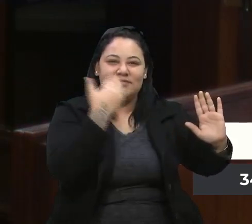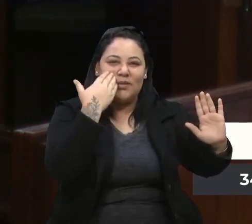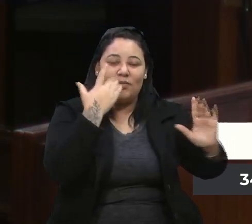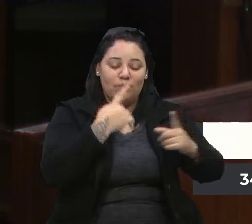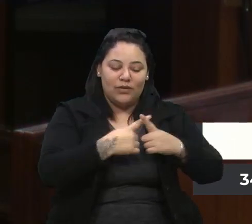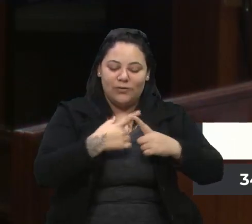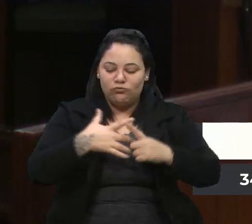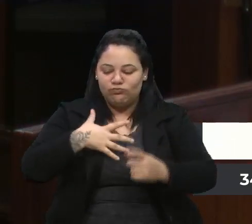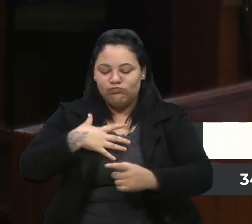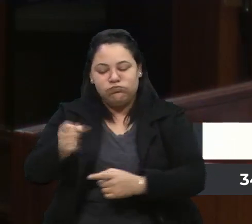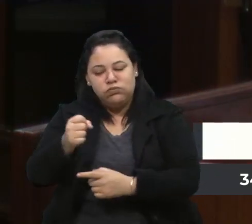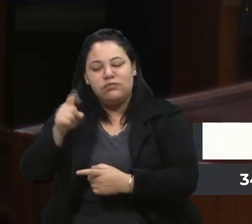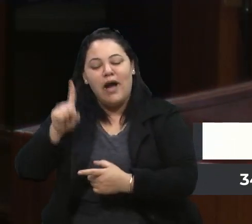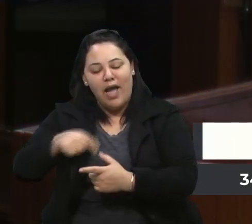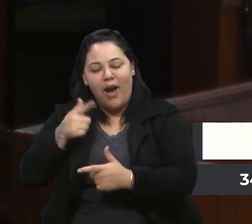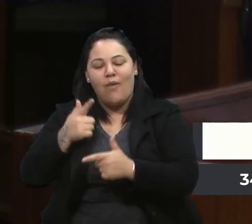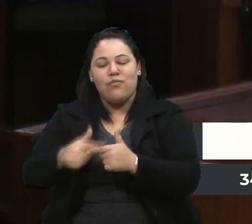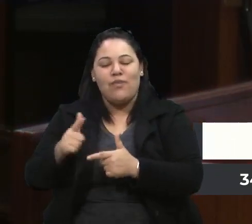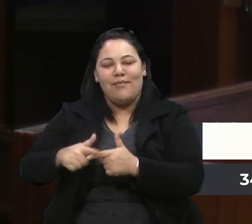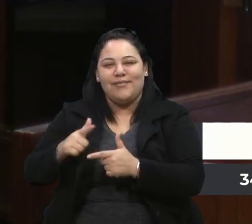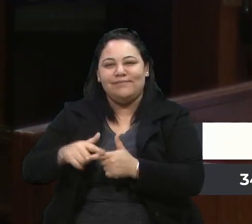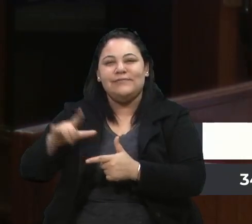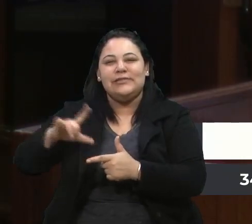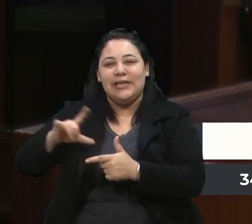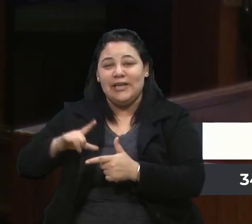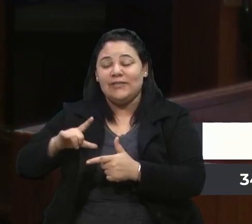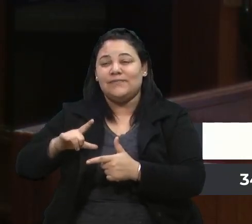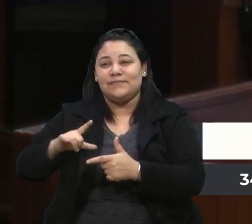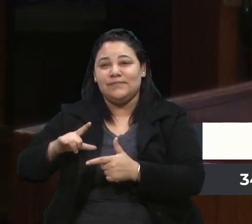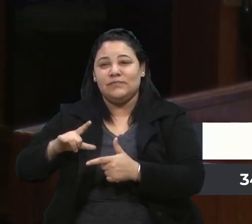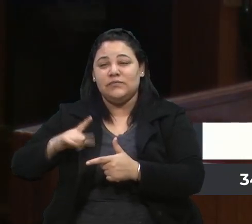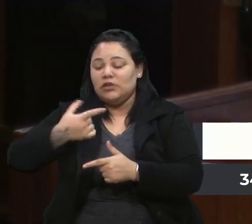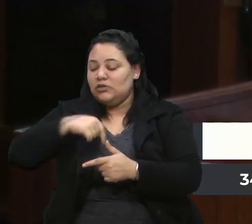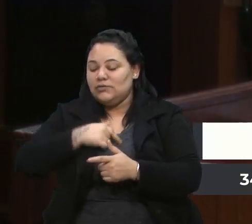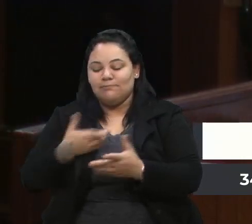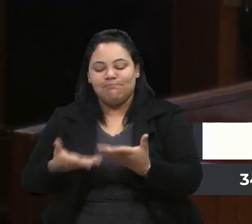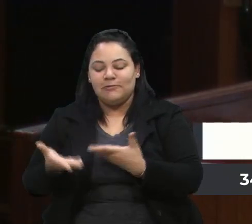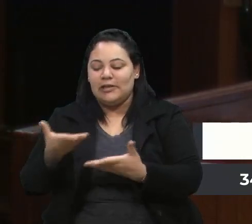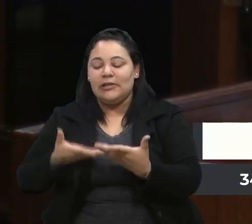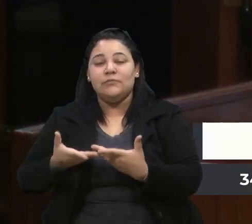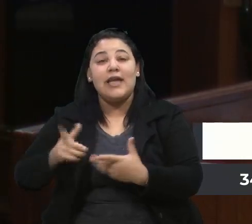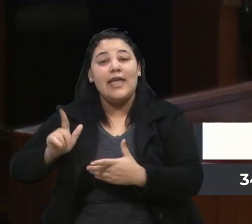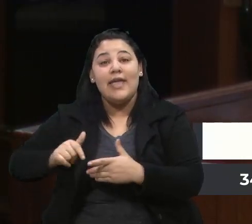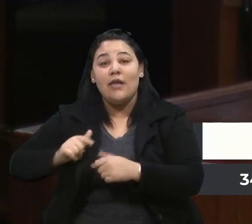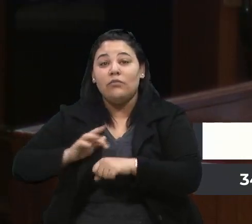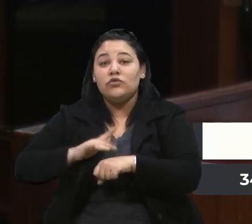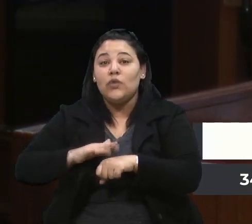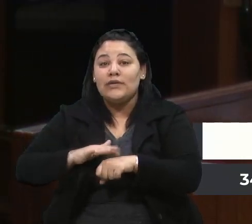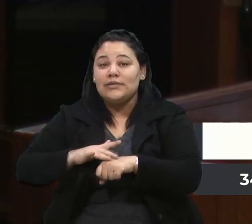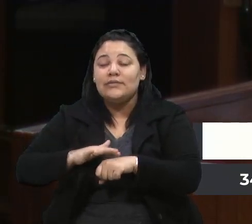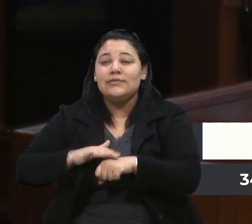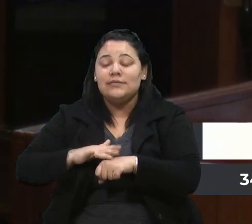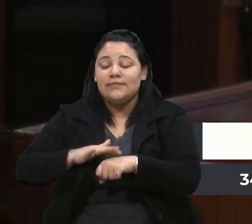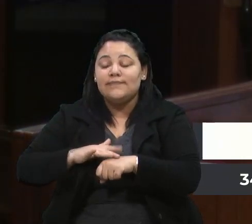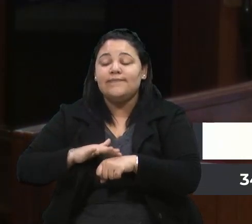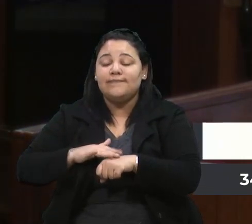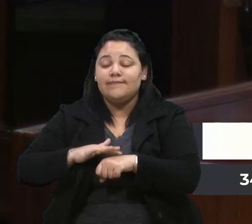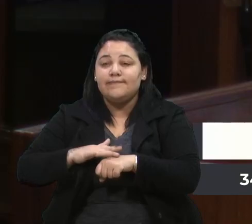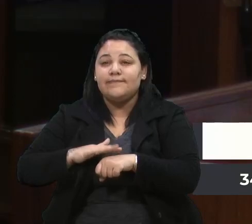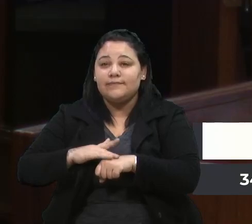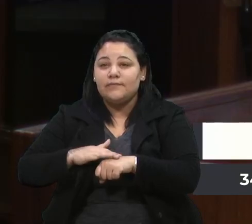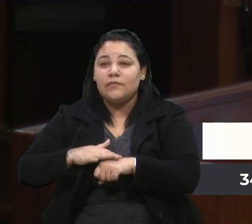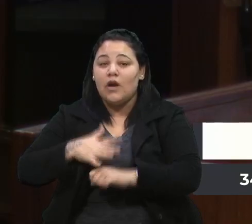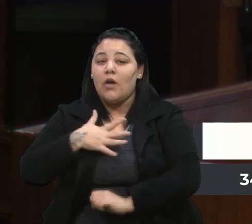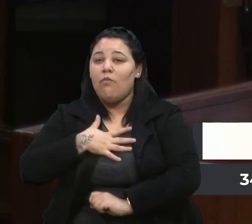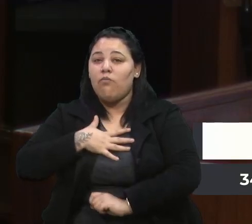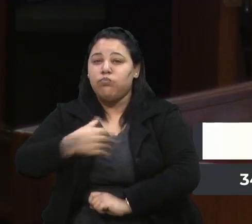problema que existe aí. Nós não tratamos como um fato, é uma doença. O suicídio é uma doença. O suicídio